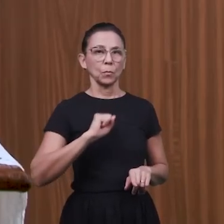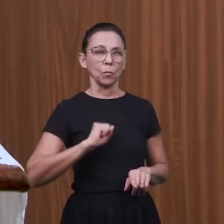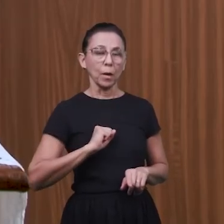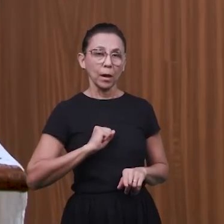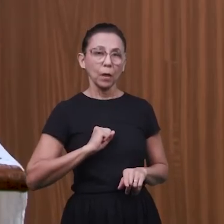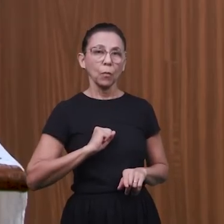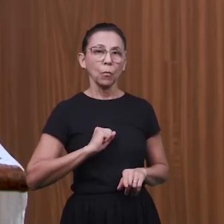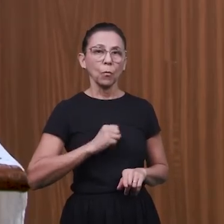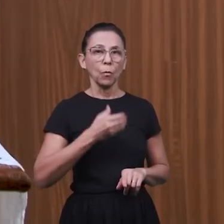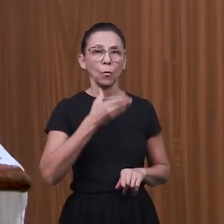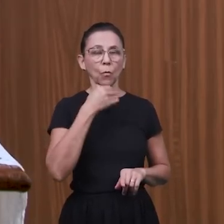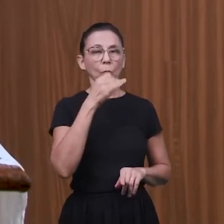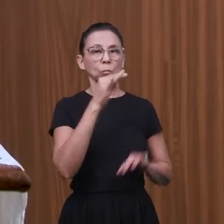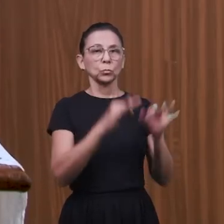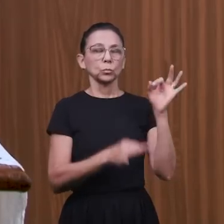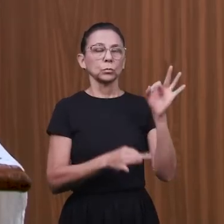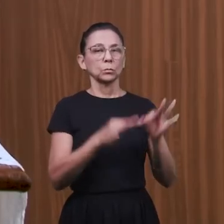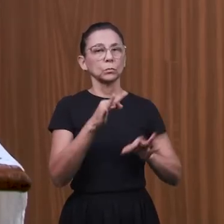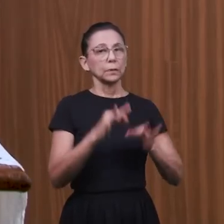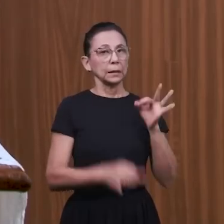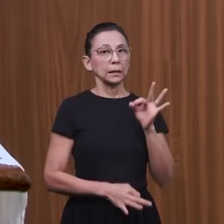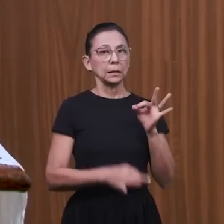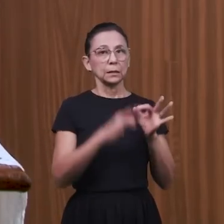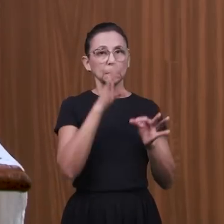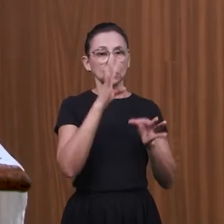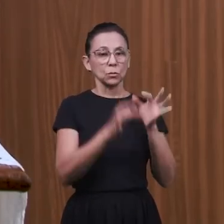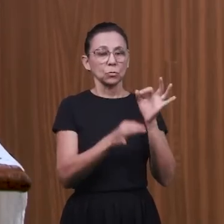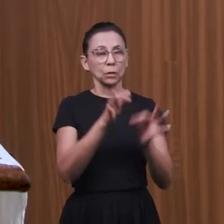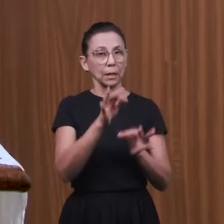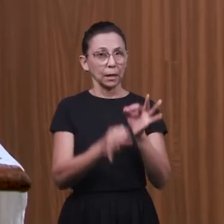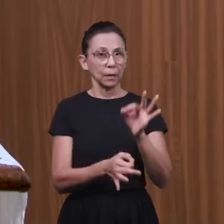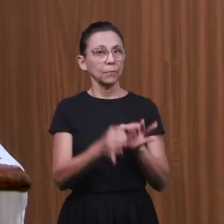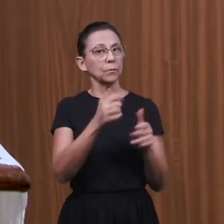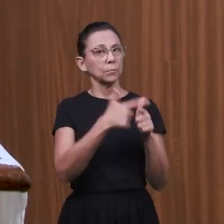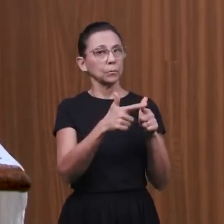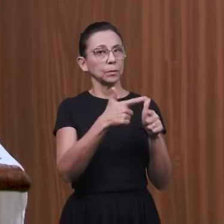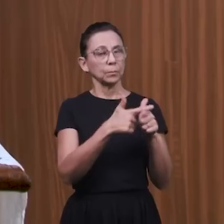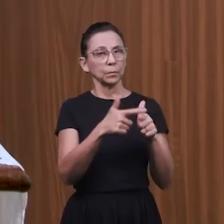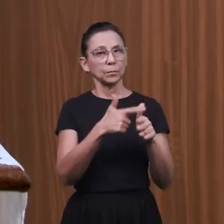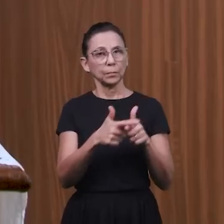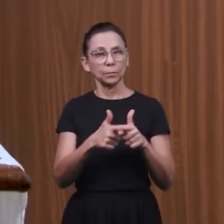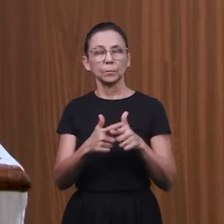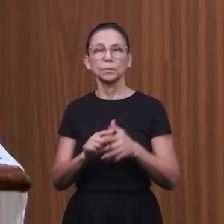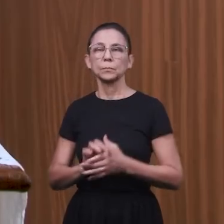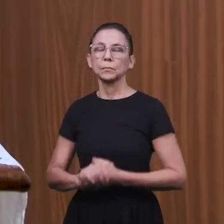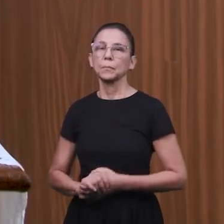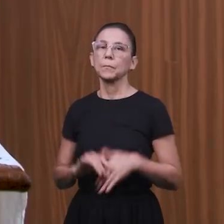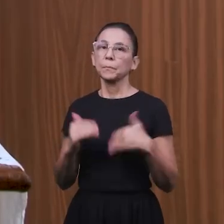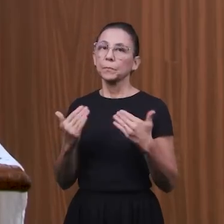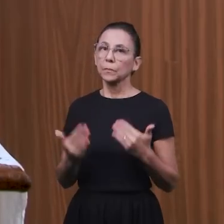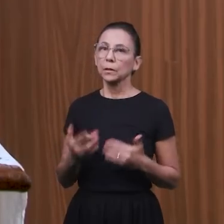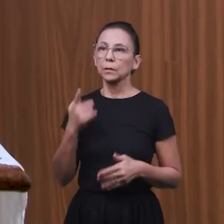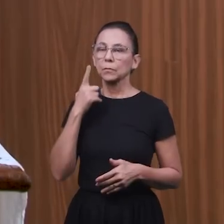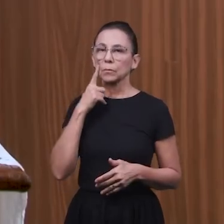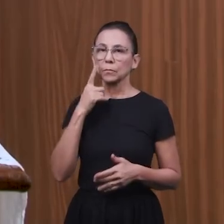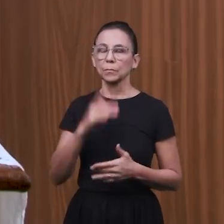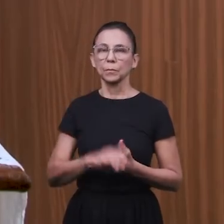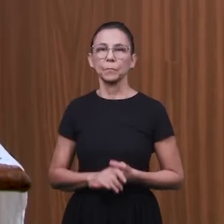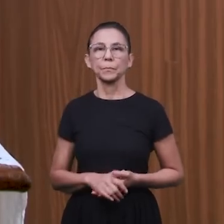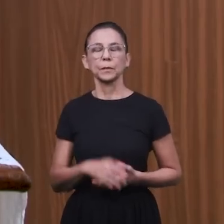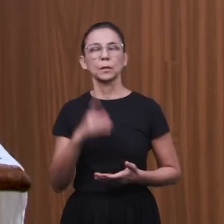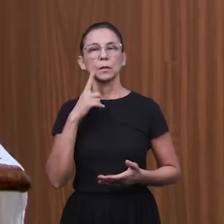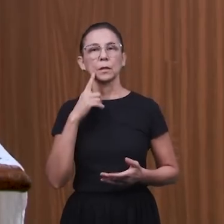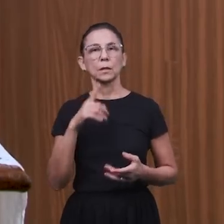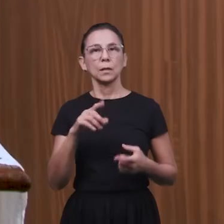é o juiz de todos os povos, louvado seja o nome do Senhor. Então vejam só, meus irmãos, como sacerdote,